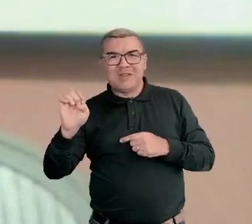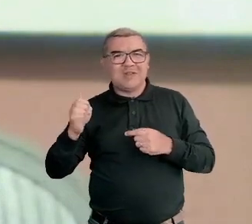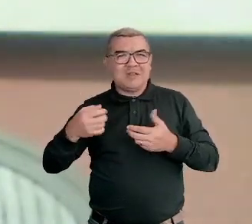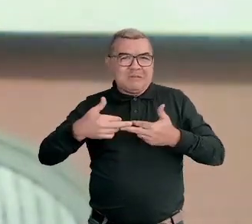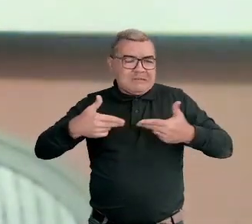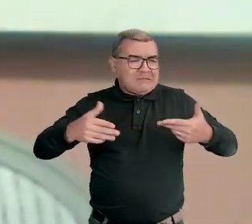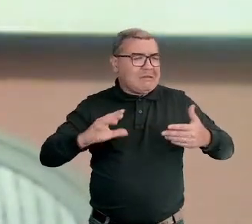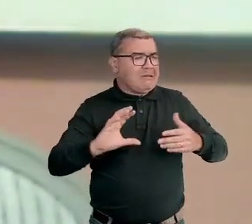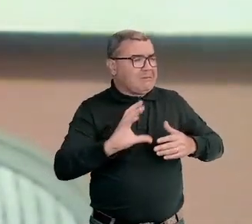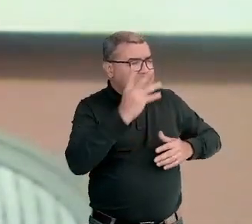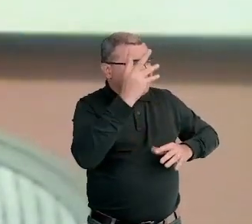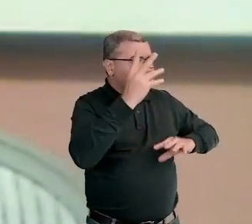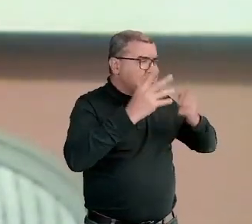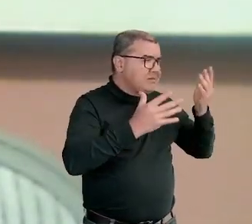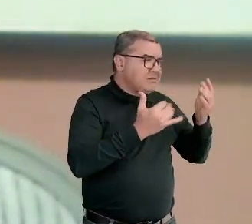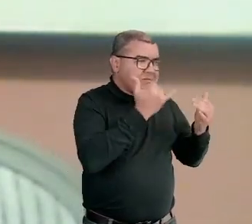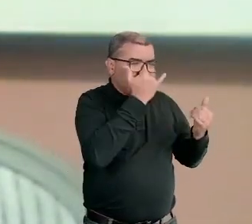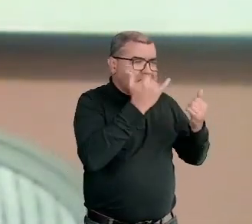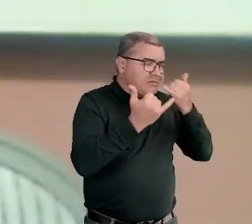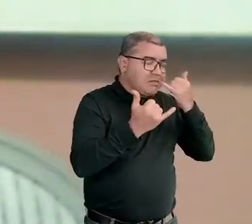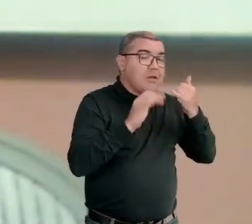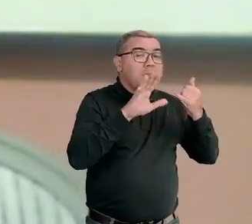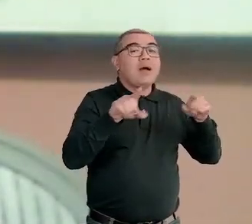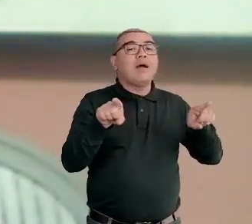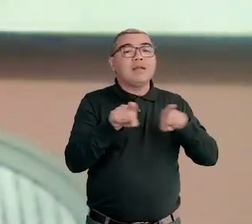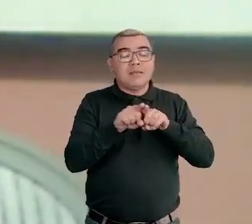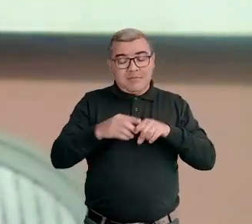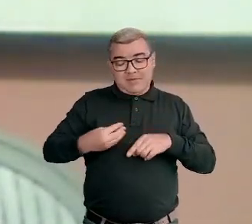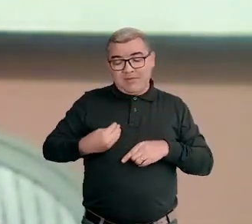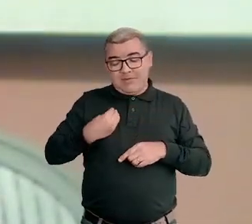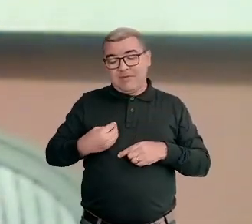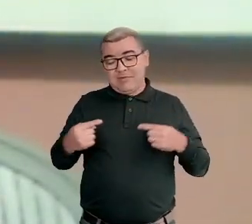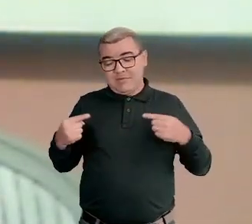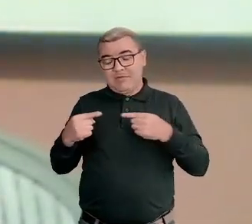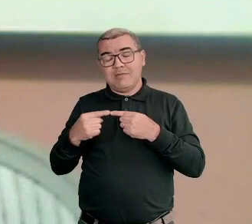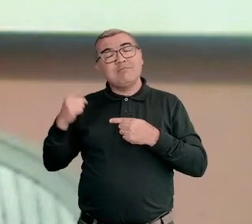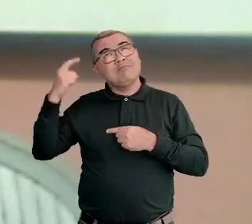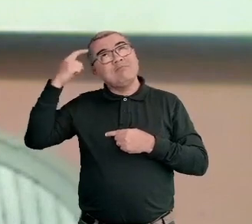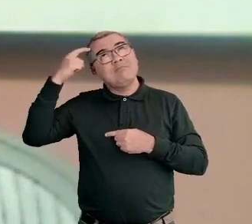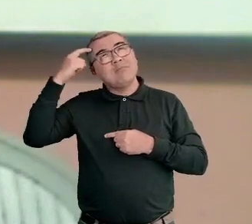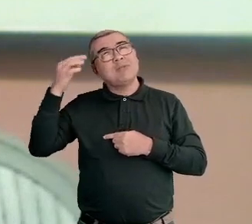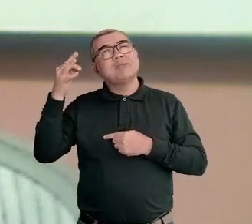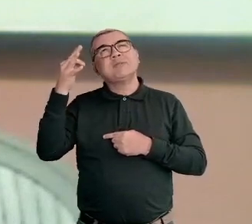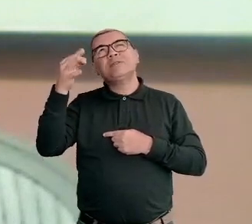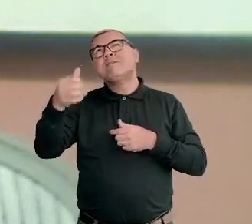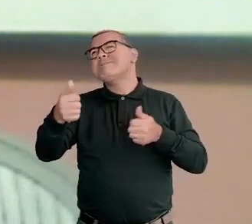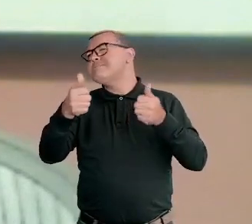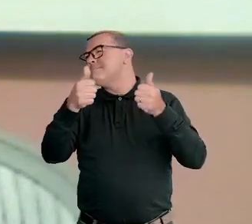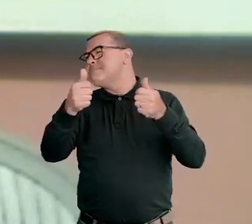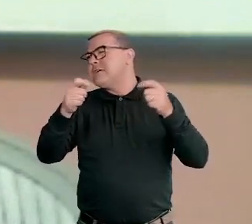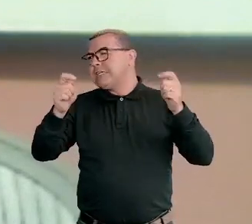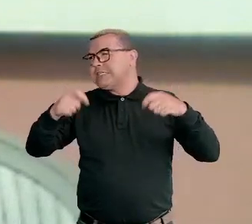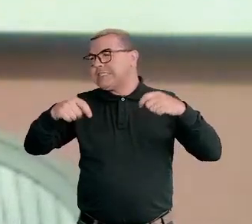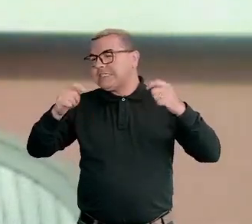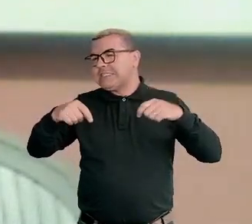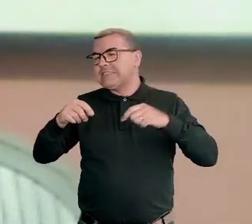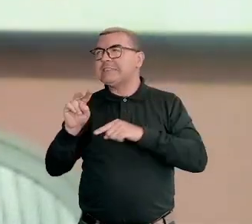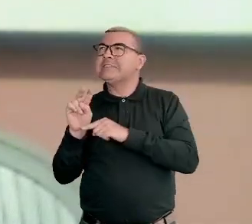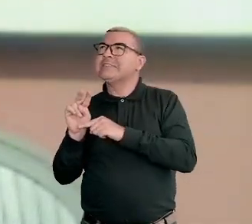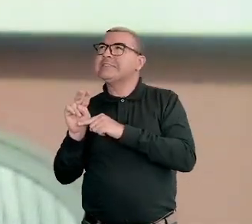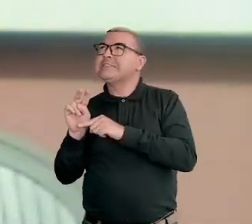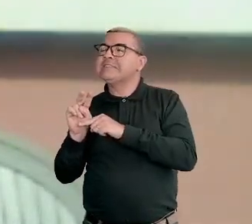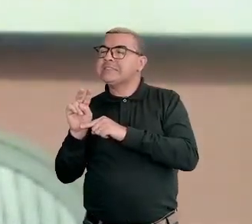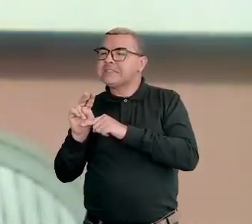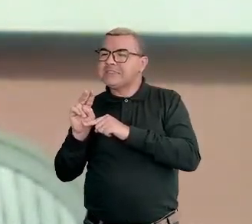desventuras da vida com o sono e com a esperança. Então, Arnaldo, para concluir, que o sono nos seja